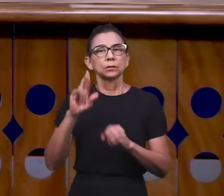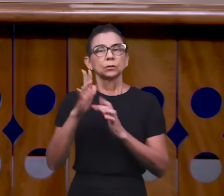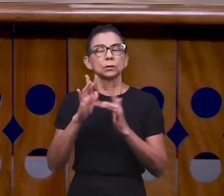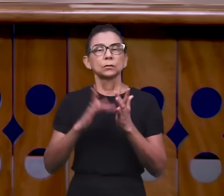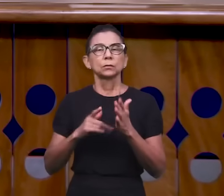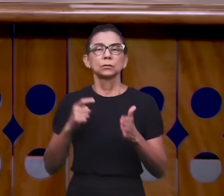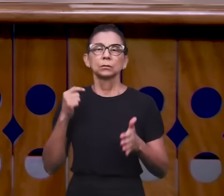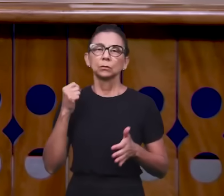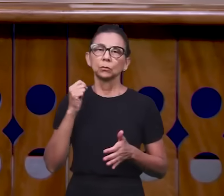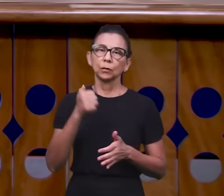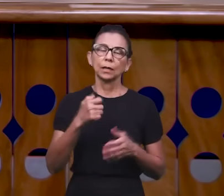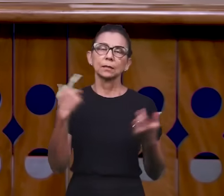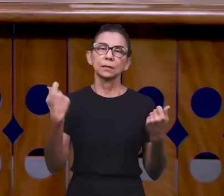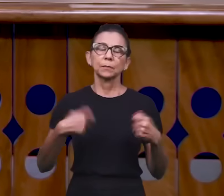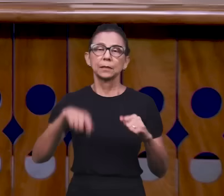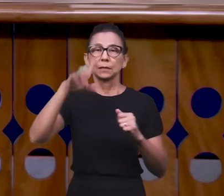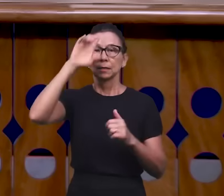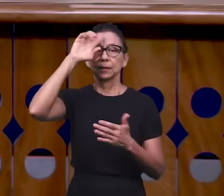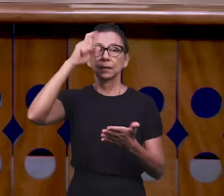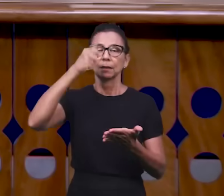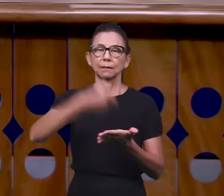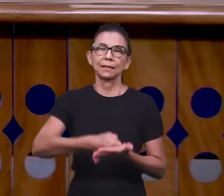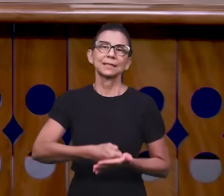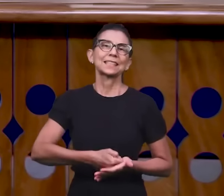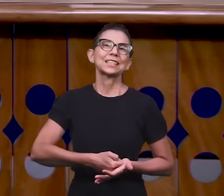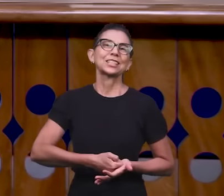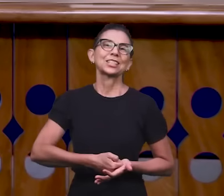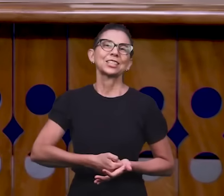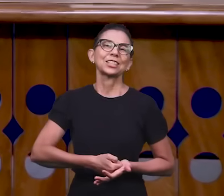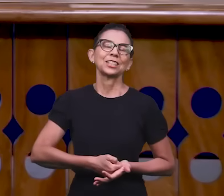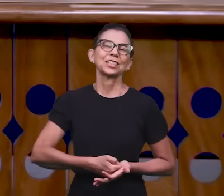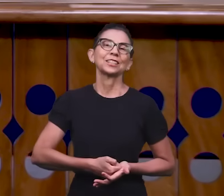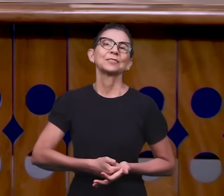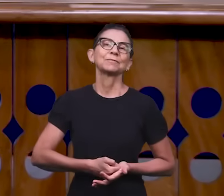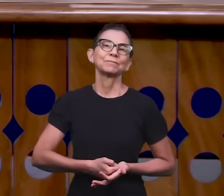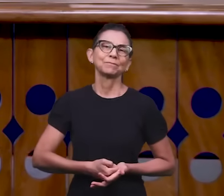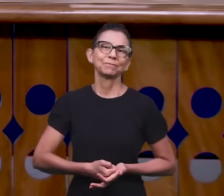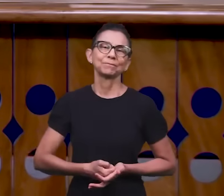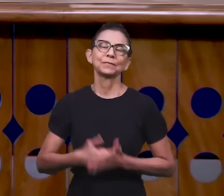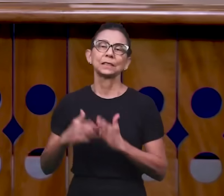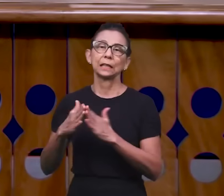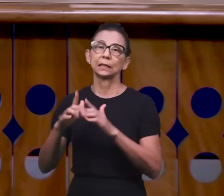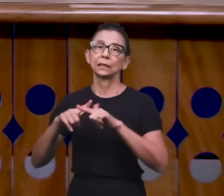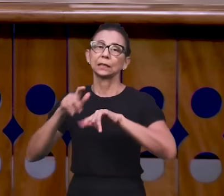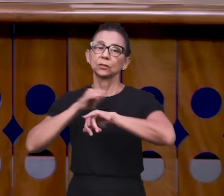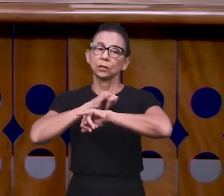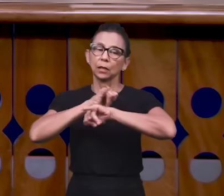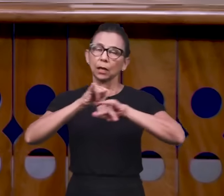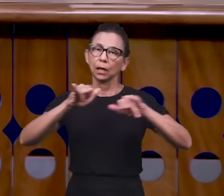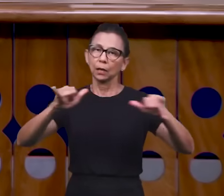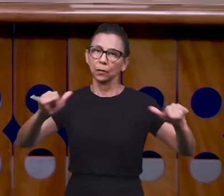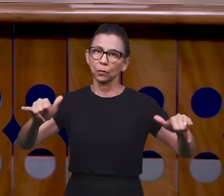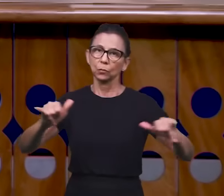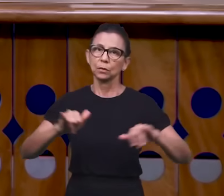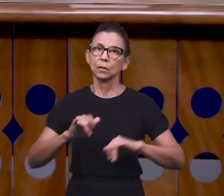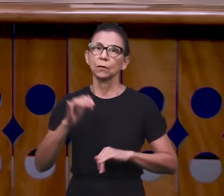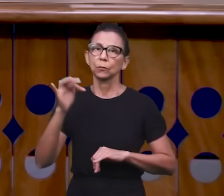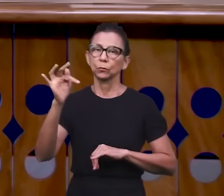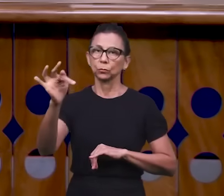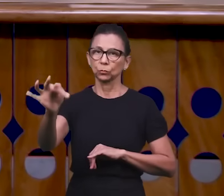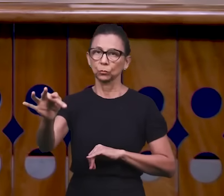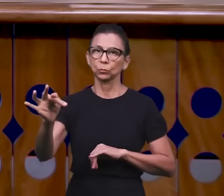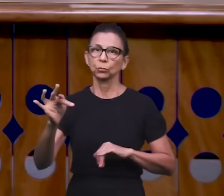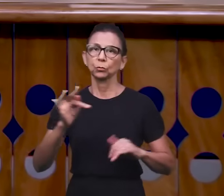Senhor para a sua igreja e que antecipa concomitantemente o anúncio da grande batalha que o